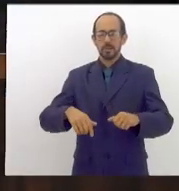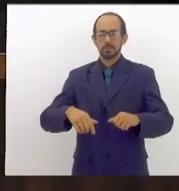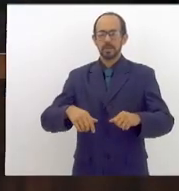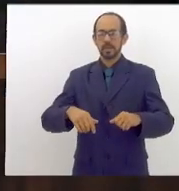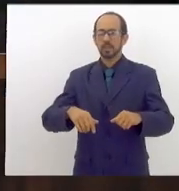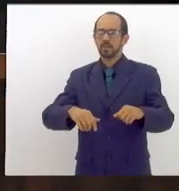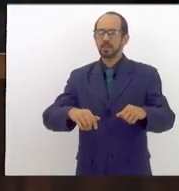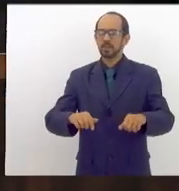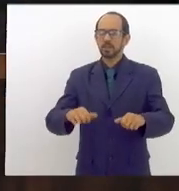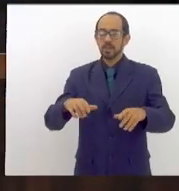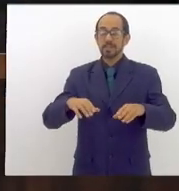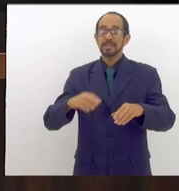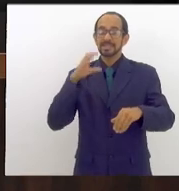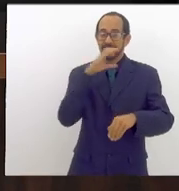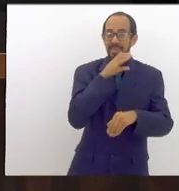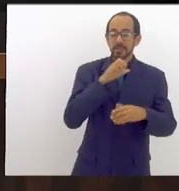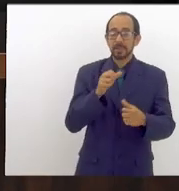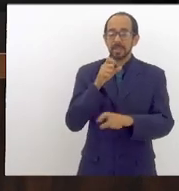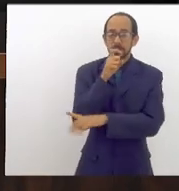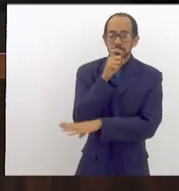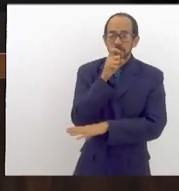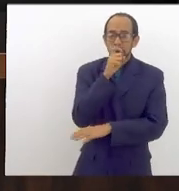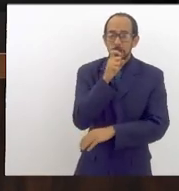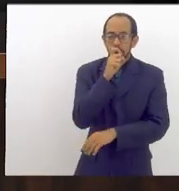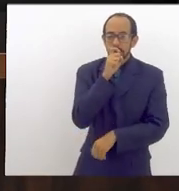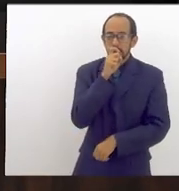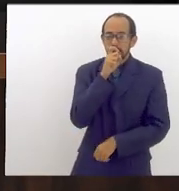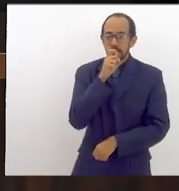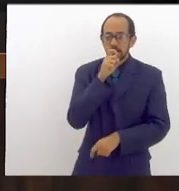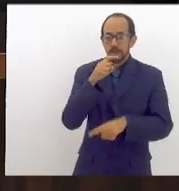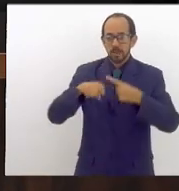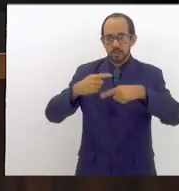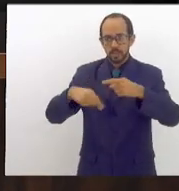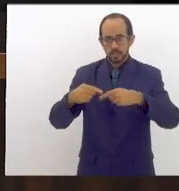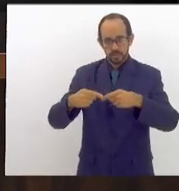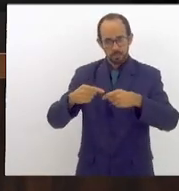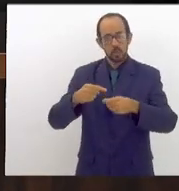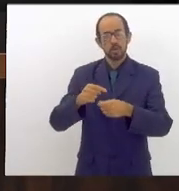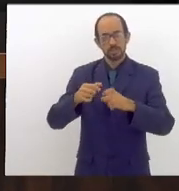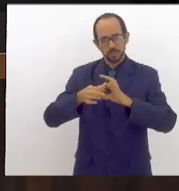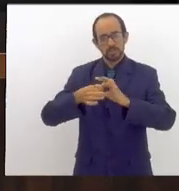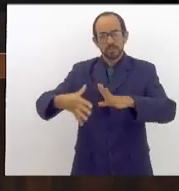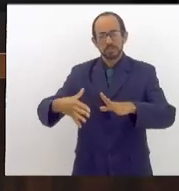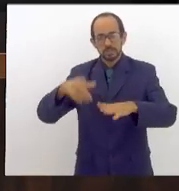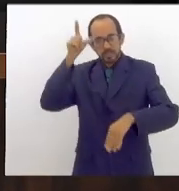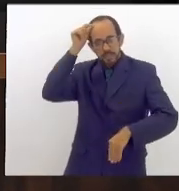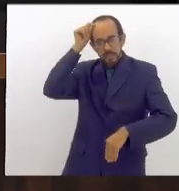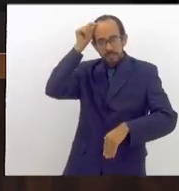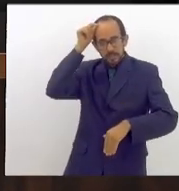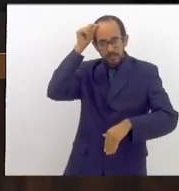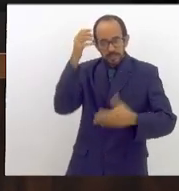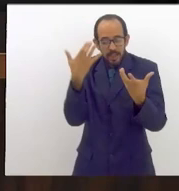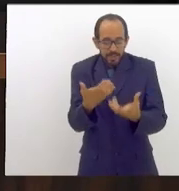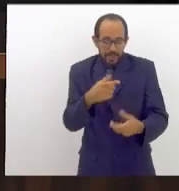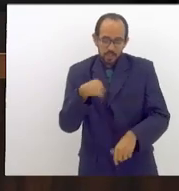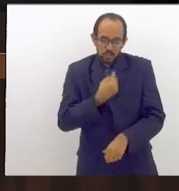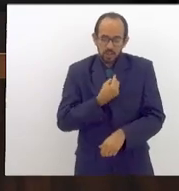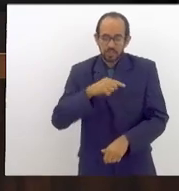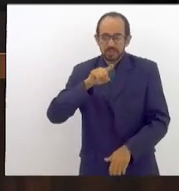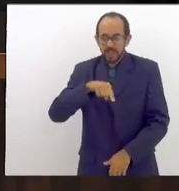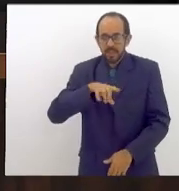esfria aperta e daí afrouxa sossega e depois desinquieta que ela quer da gente é coragem